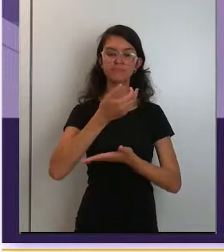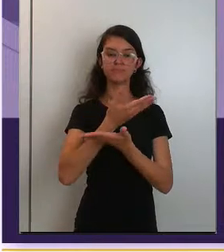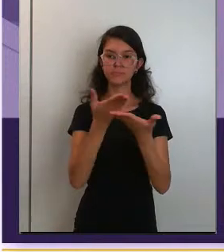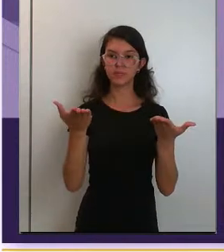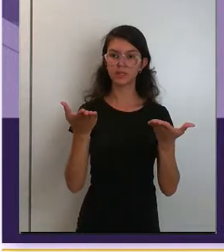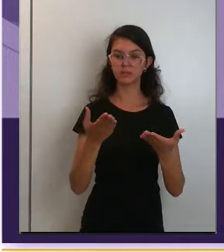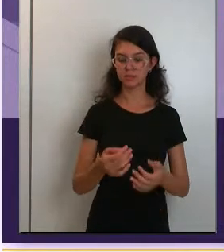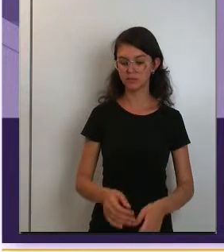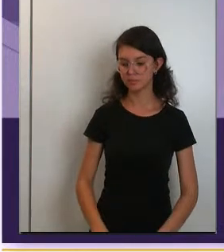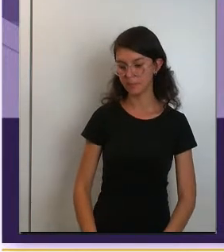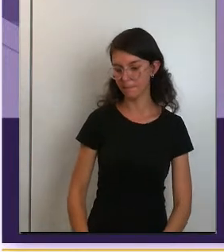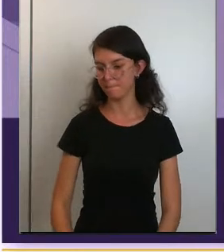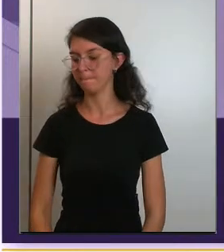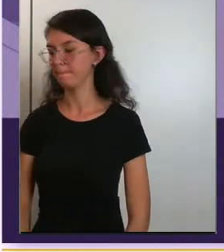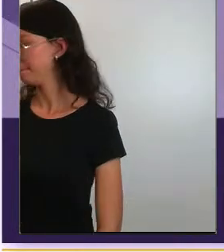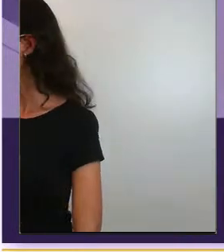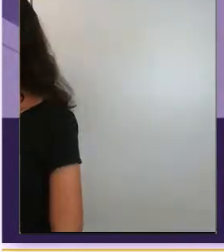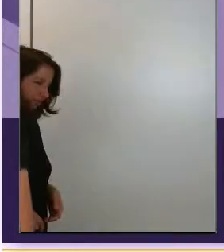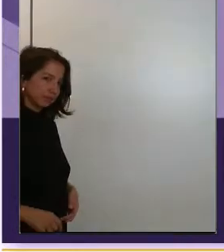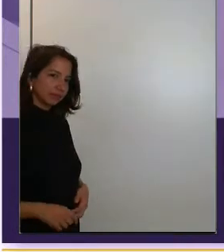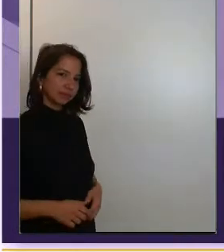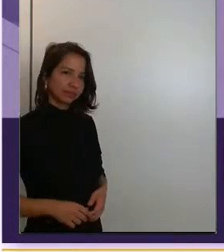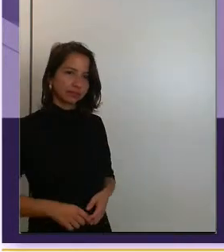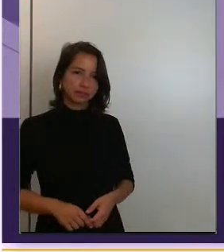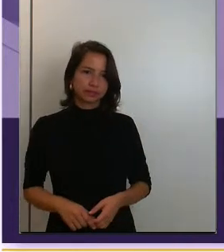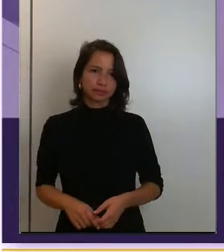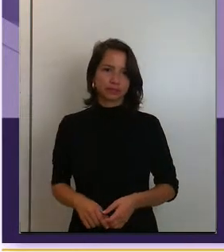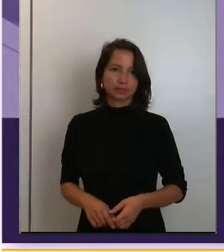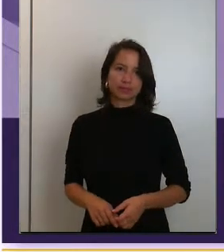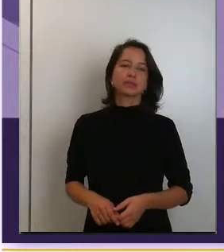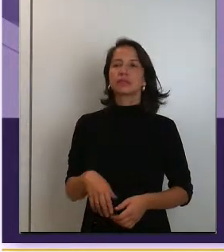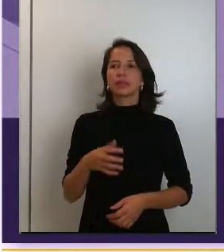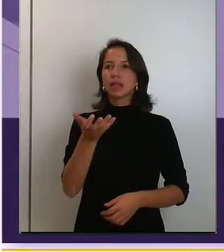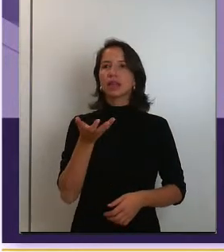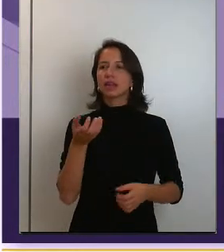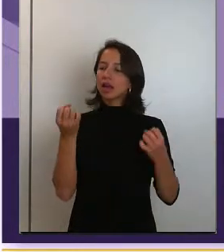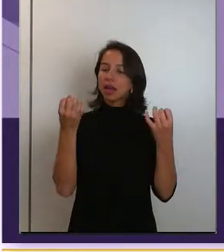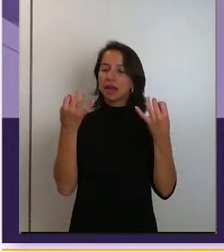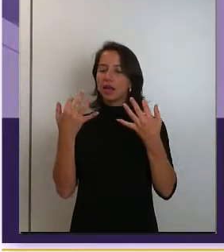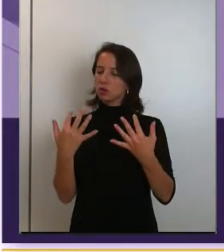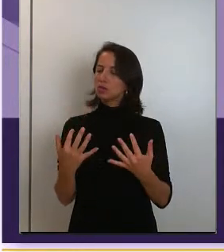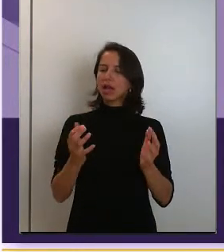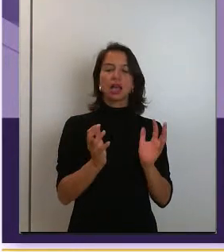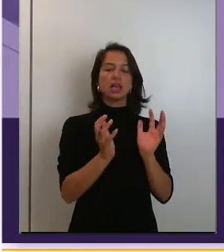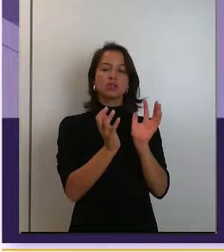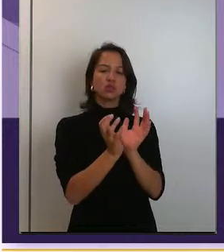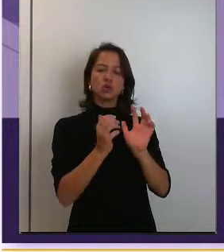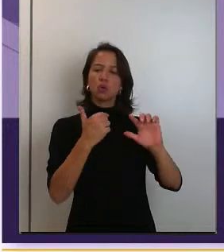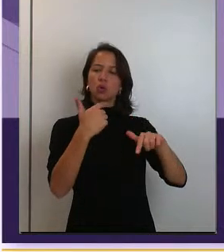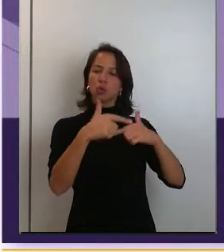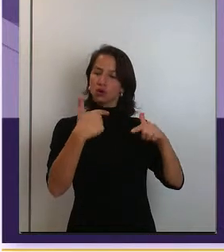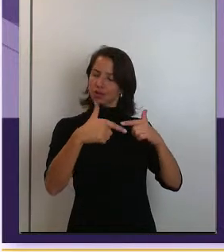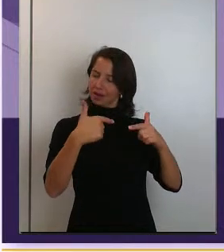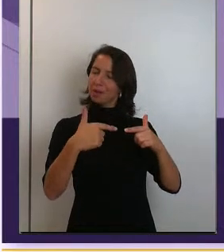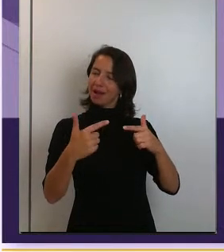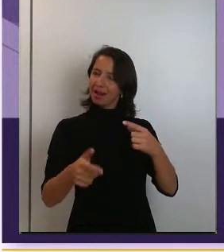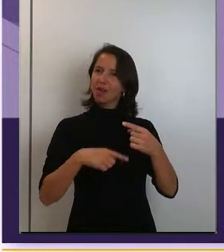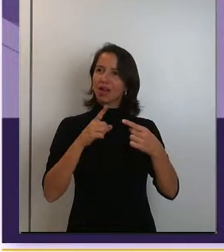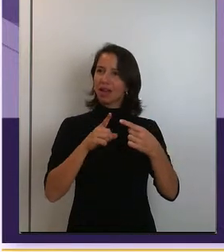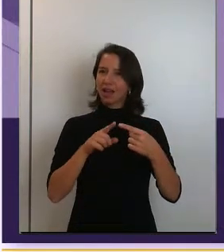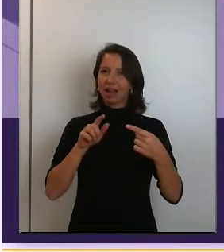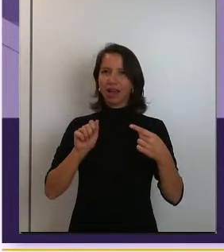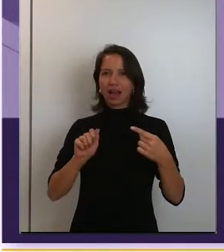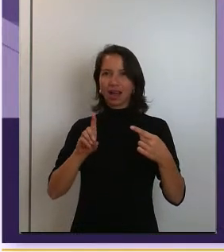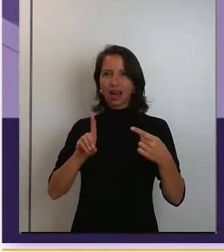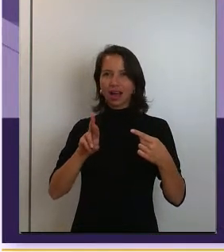gostaria de falar um pouco sobre o que tem sido feito por este grupo de trabalho, né? Este grupo de trabalho que é composto pela colega Adriane Reis,